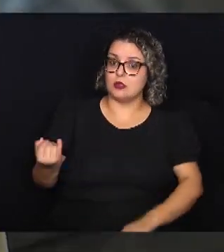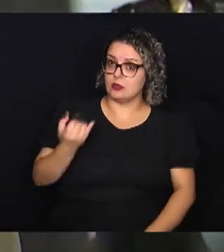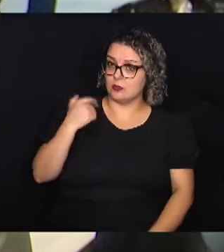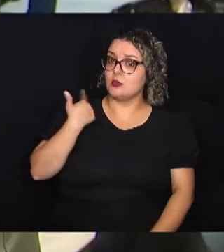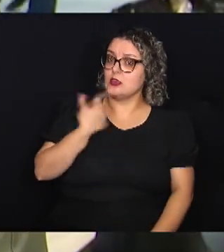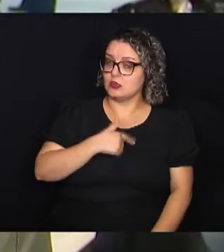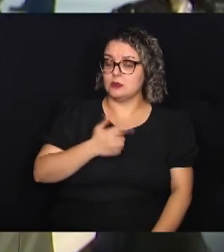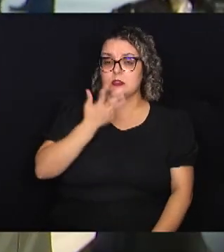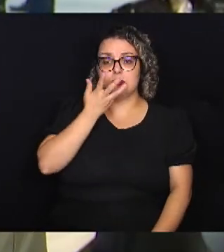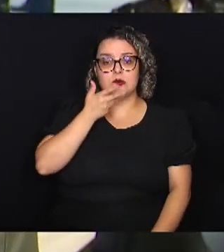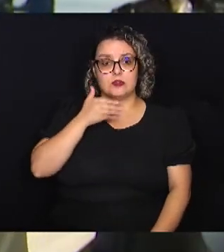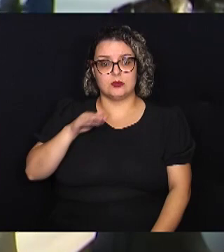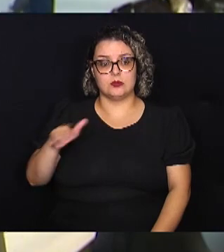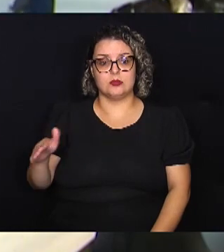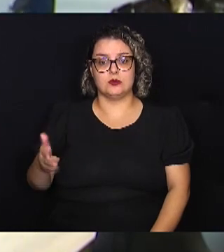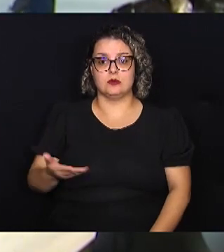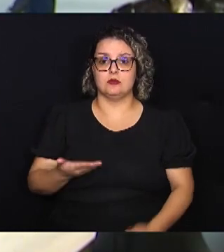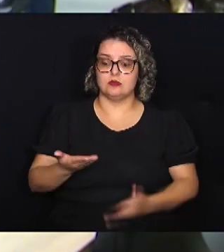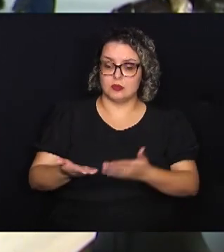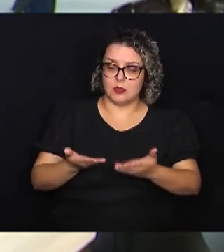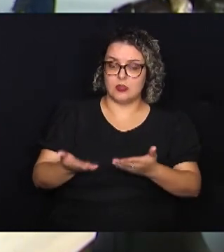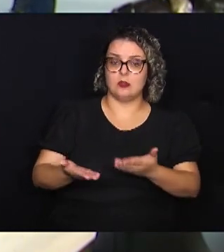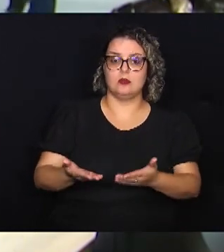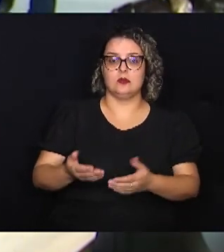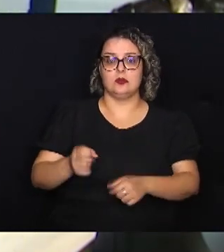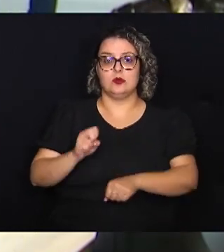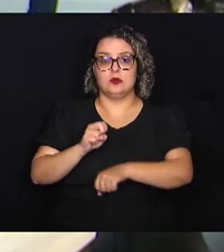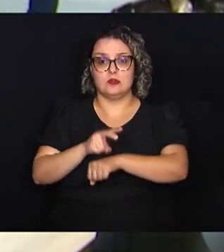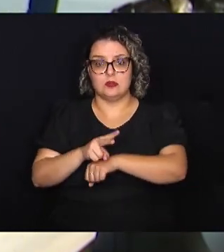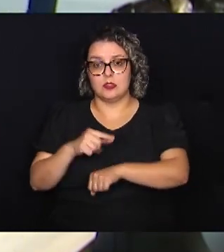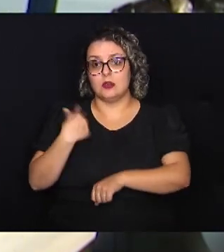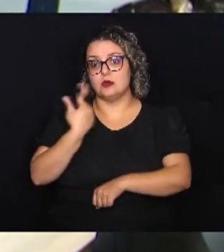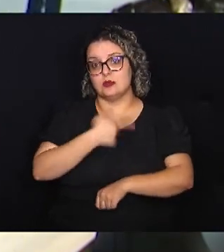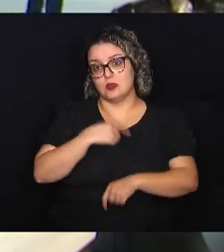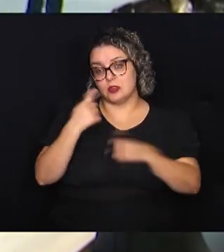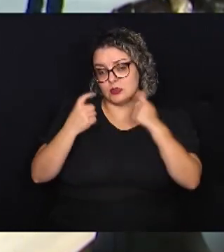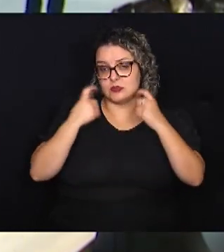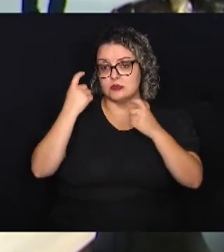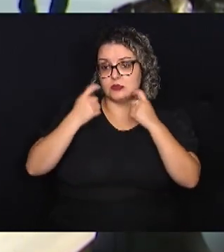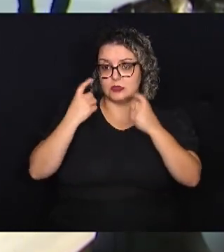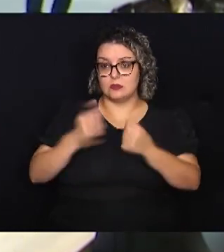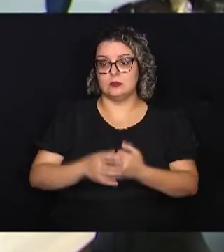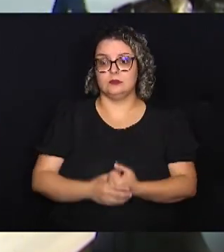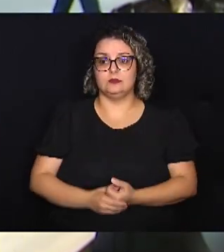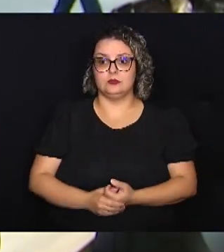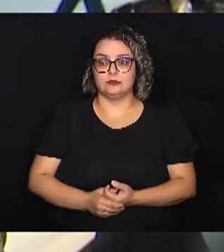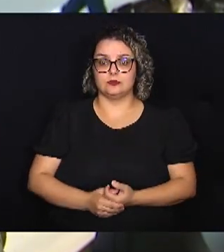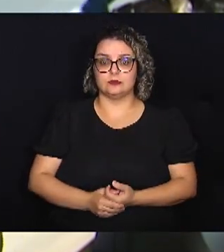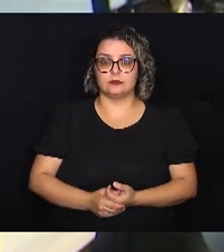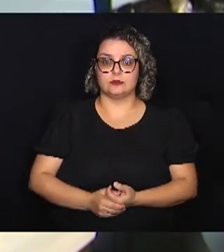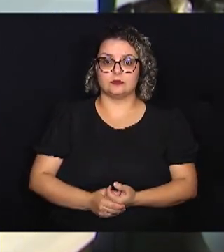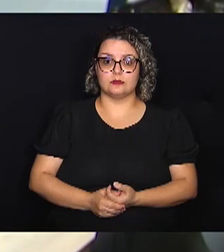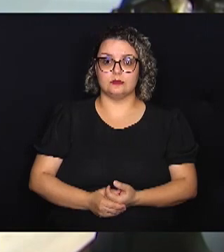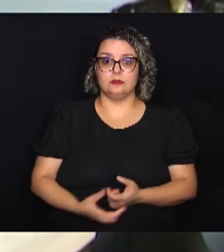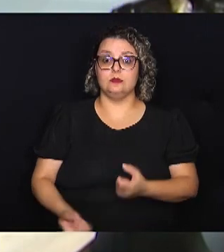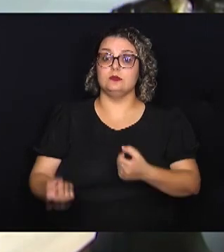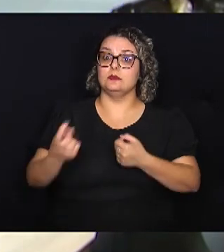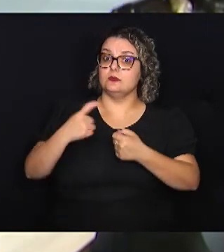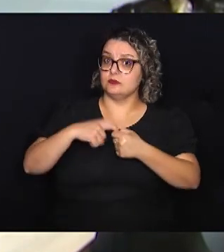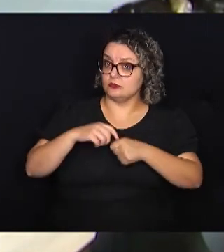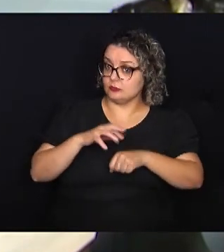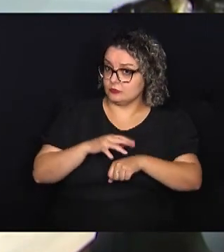né? E se tratando de vírus, a gente fica muito preocupada com uma volta dessa doença e